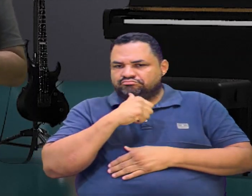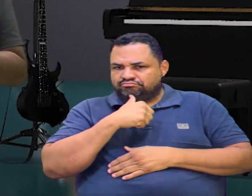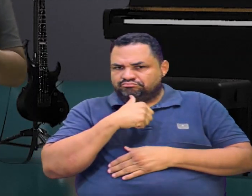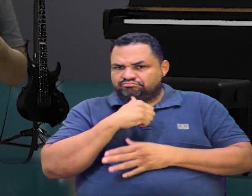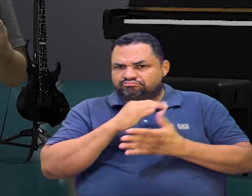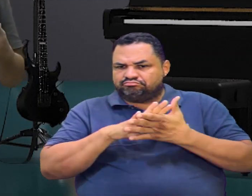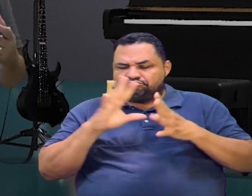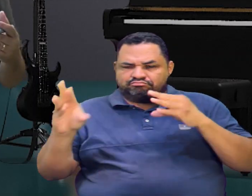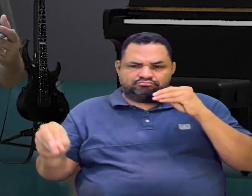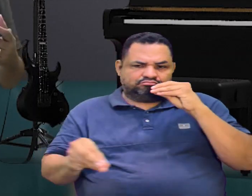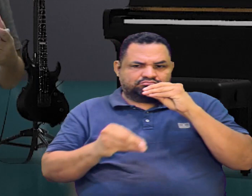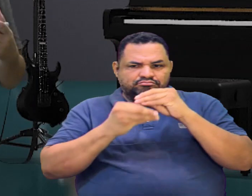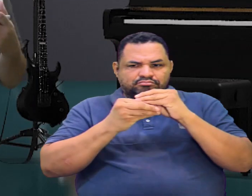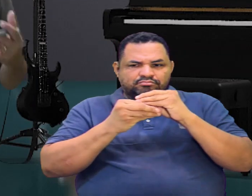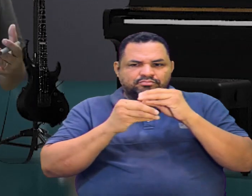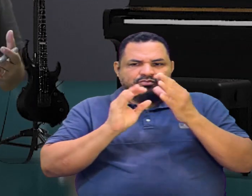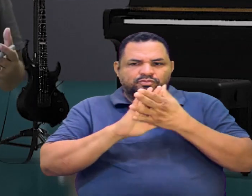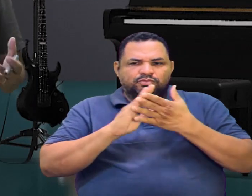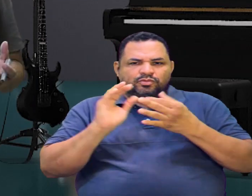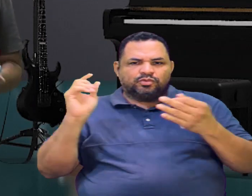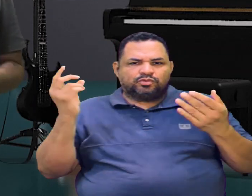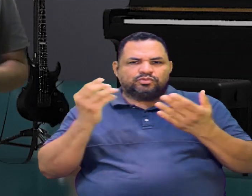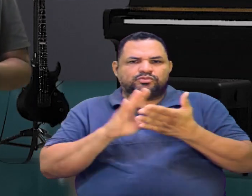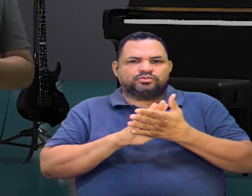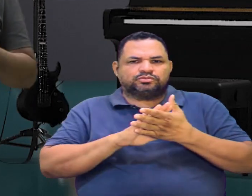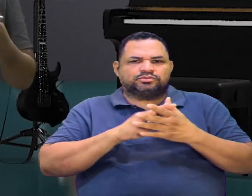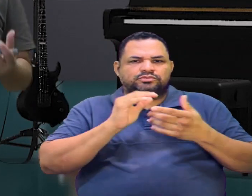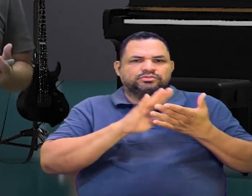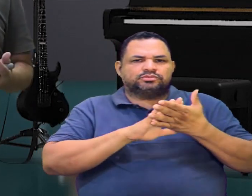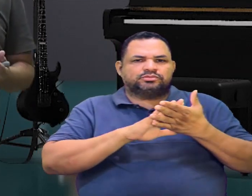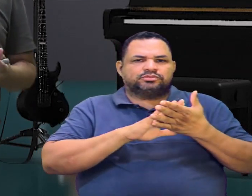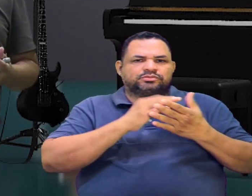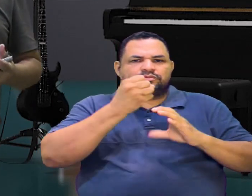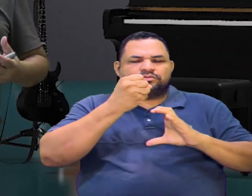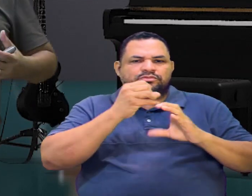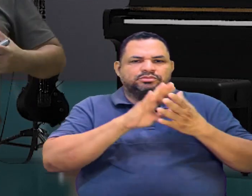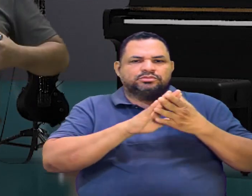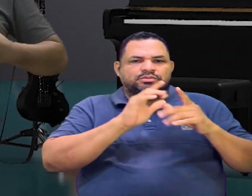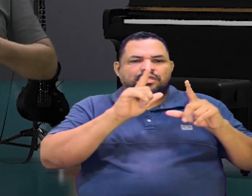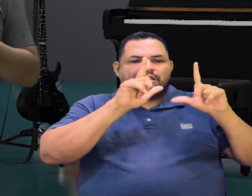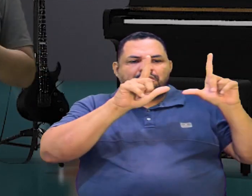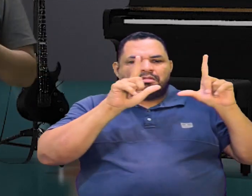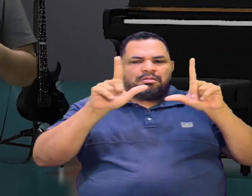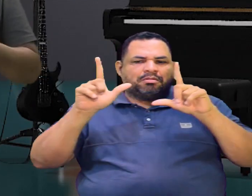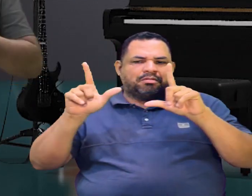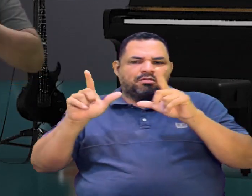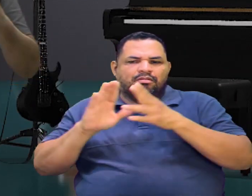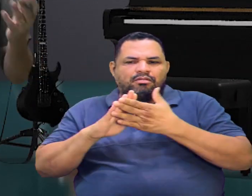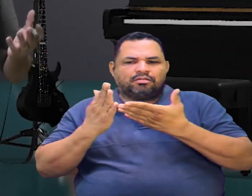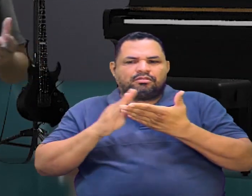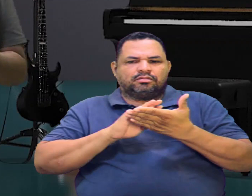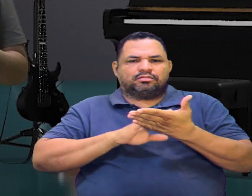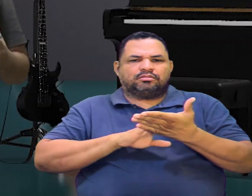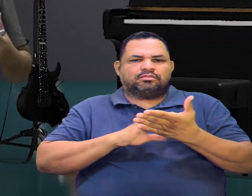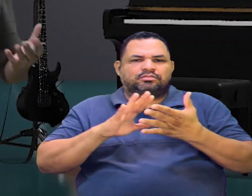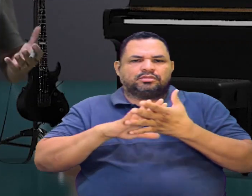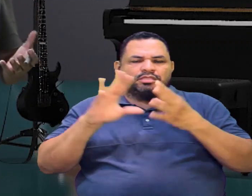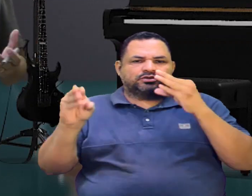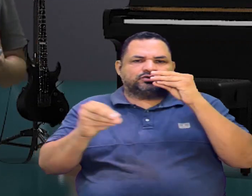serem adicionados seus efeitos especiais, coisas assim